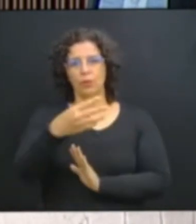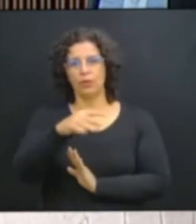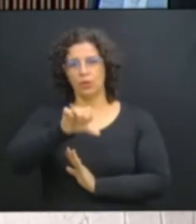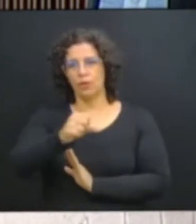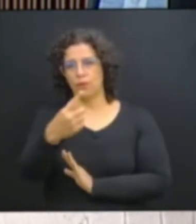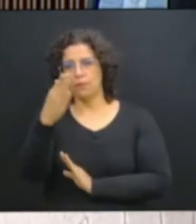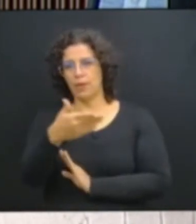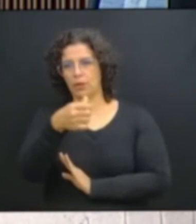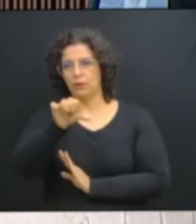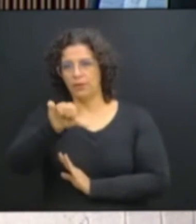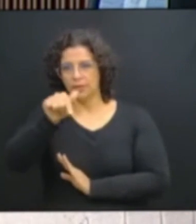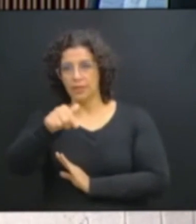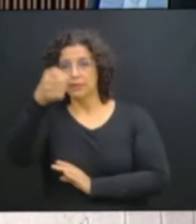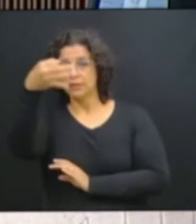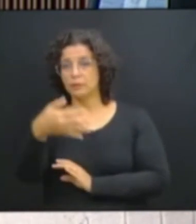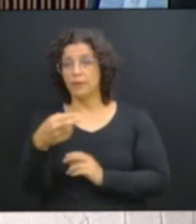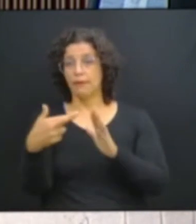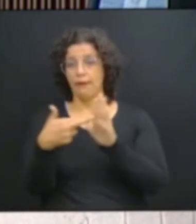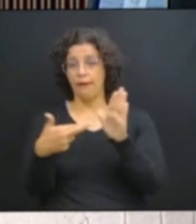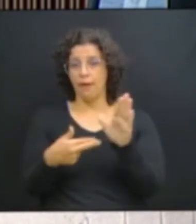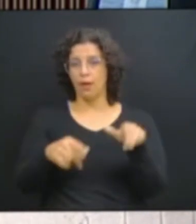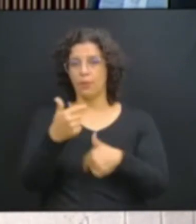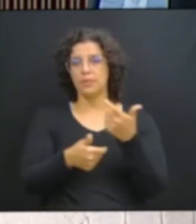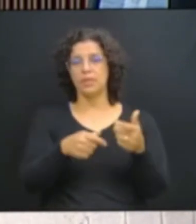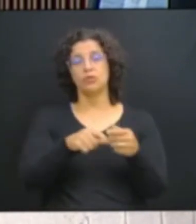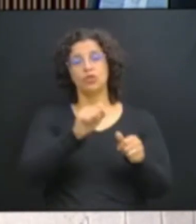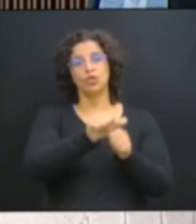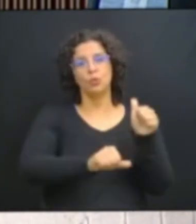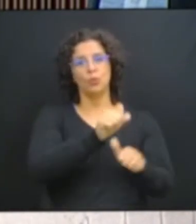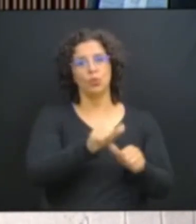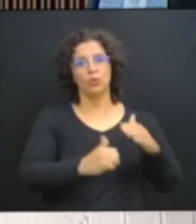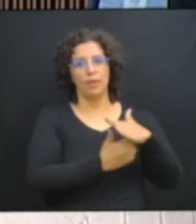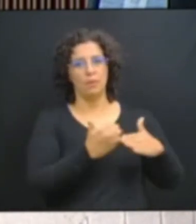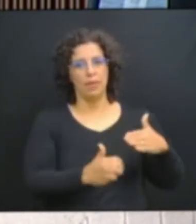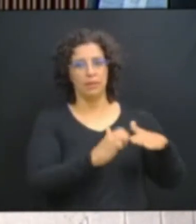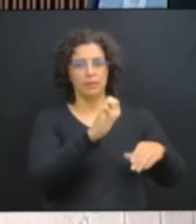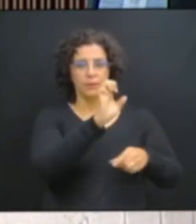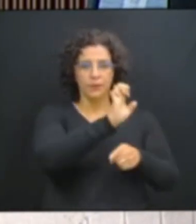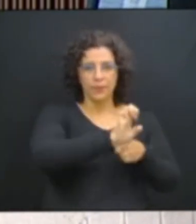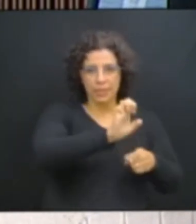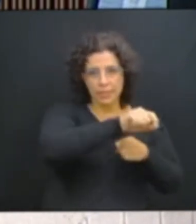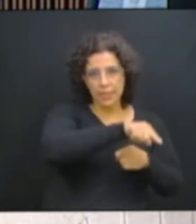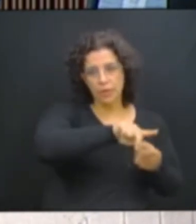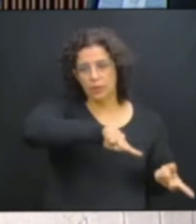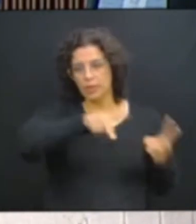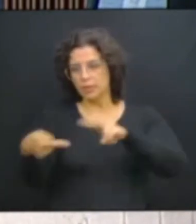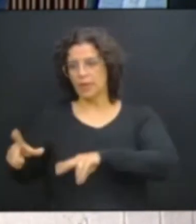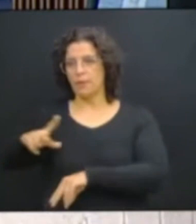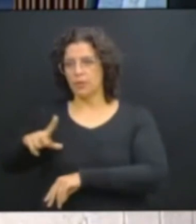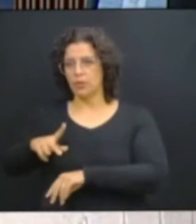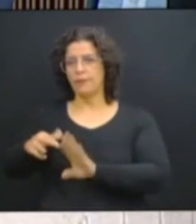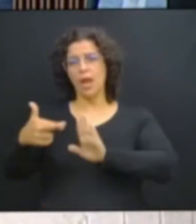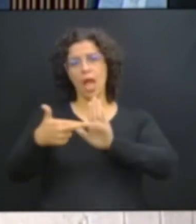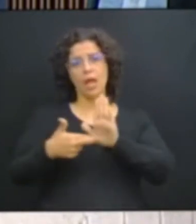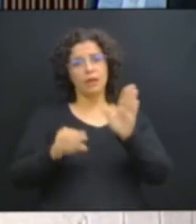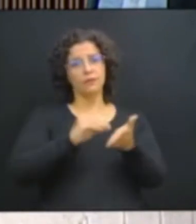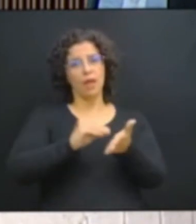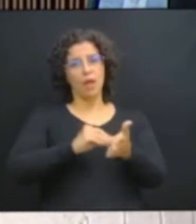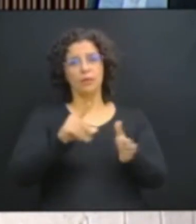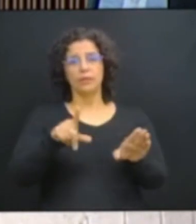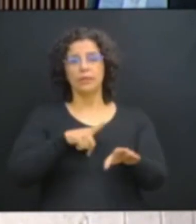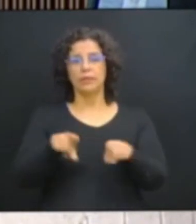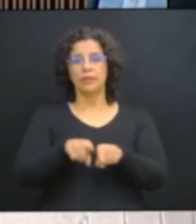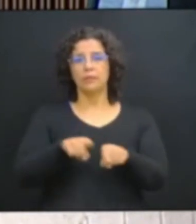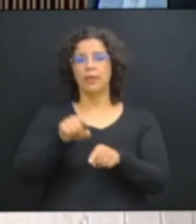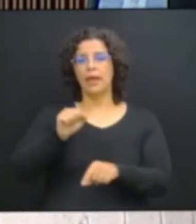9491/97, que regulamenta o processo de desestatização. Ritos não cumpridos, como, por exemplo, a falta de anuência